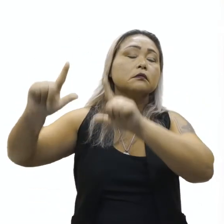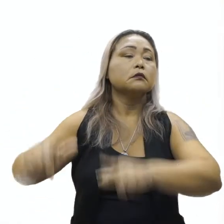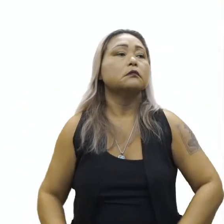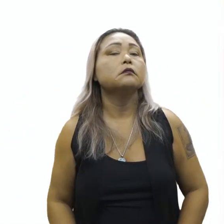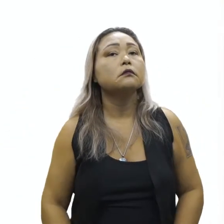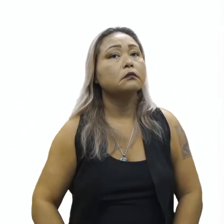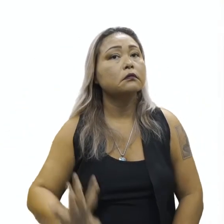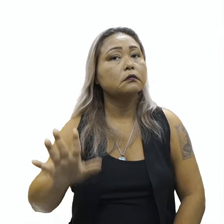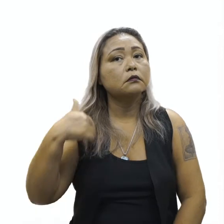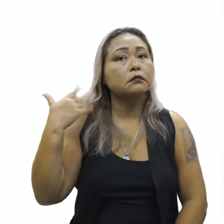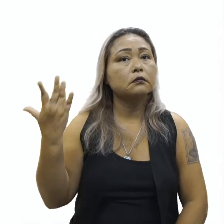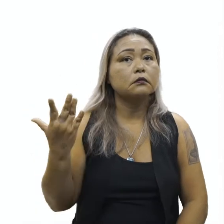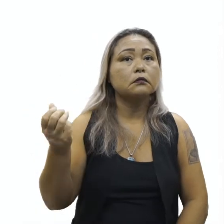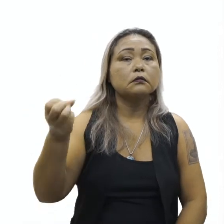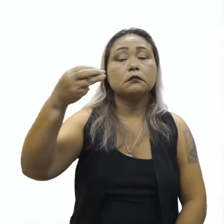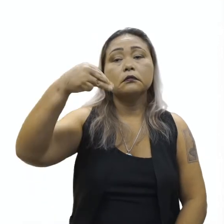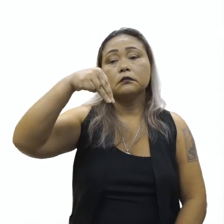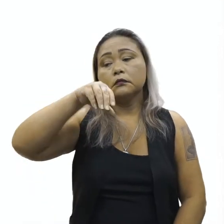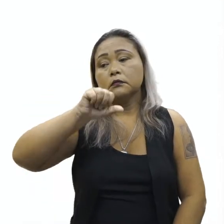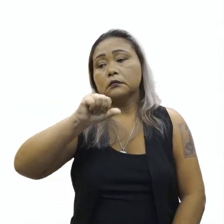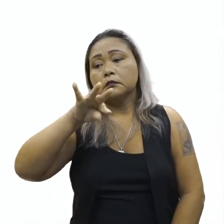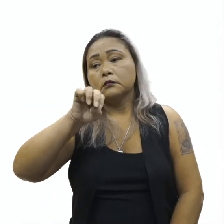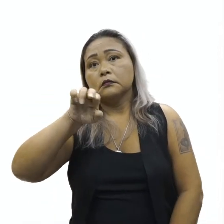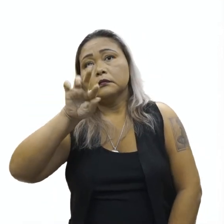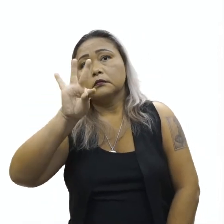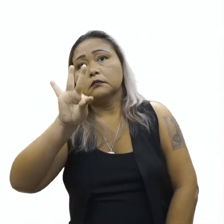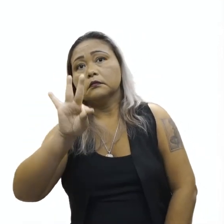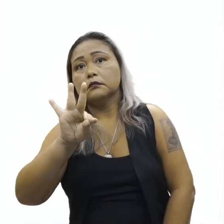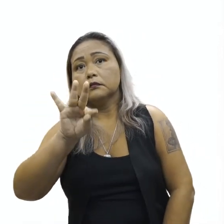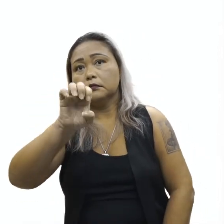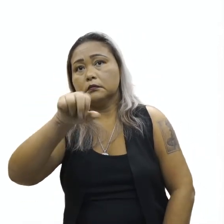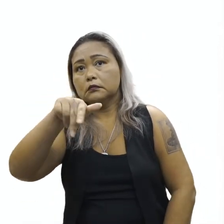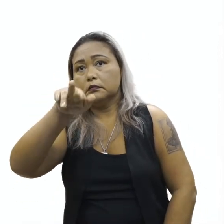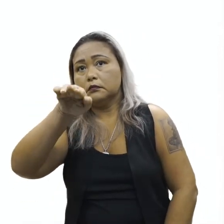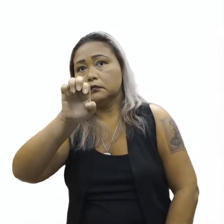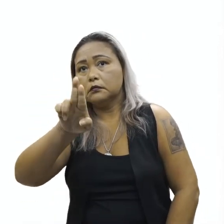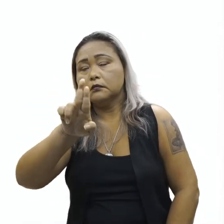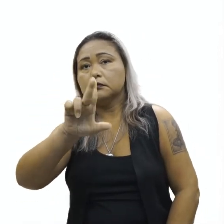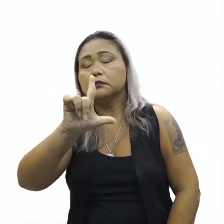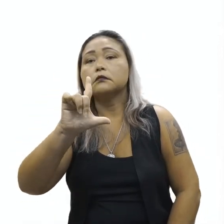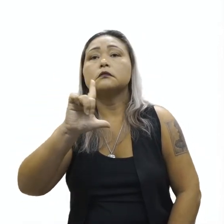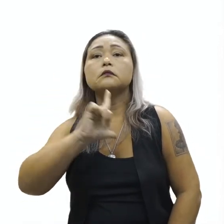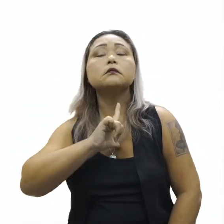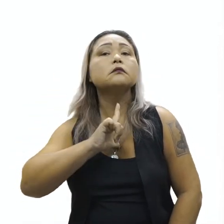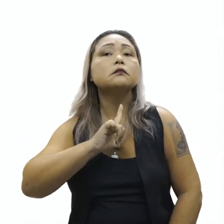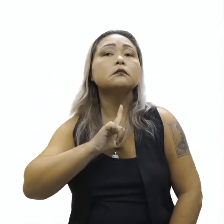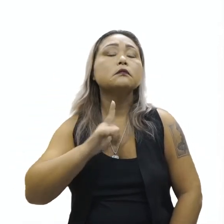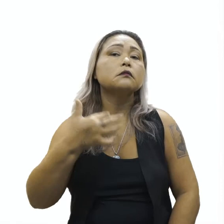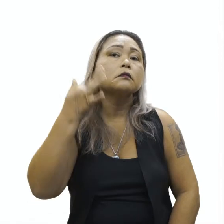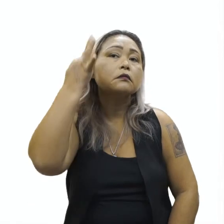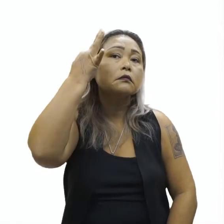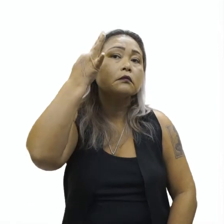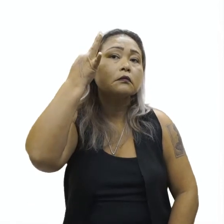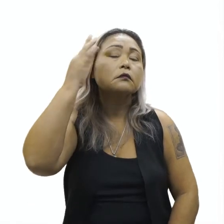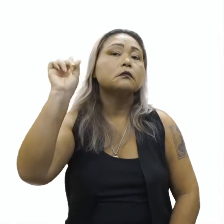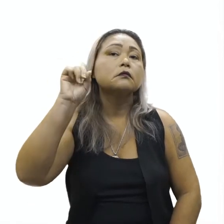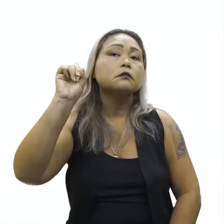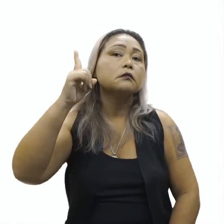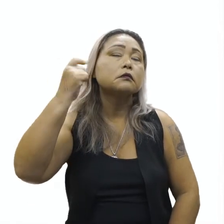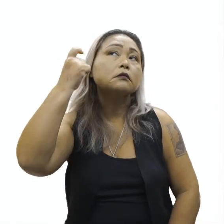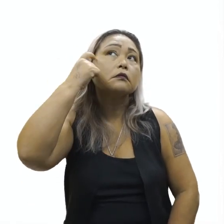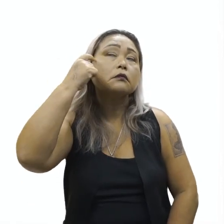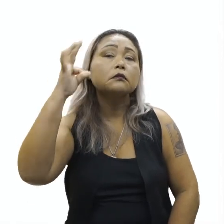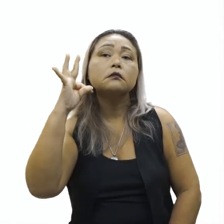o Montesquieu também um filósofo, vocês viram que esses filósofos, eles pensam tudo aí e traz essa